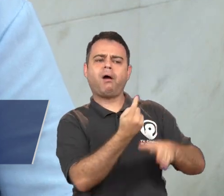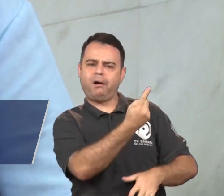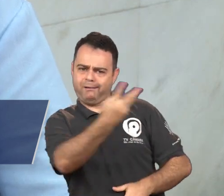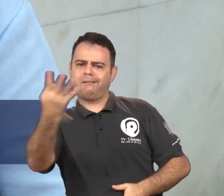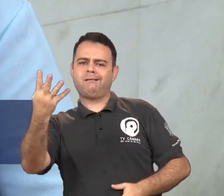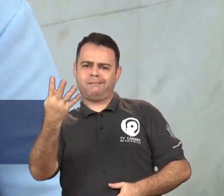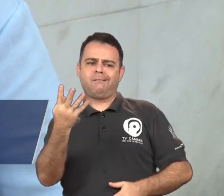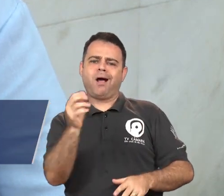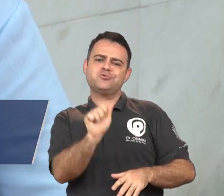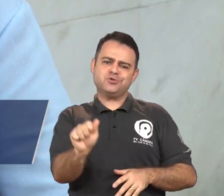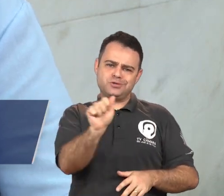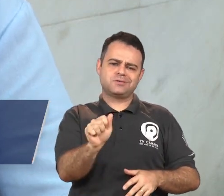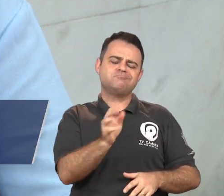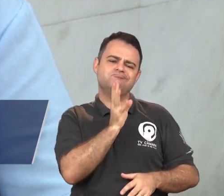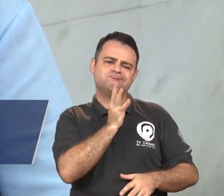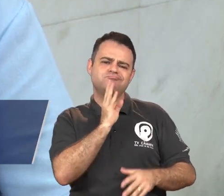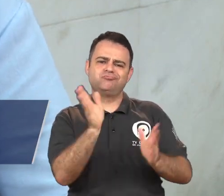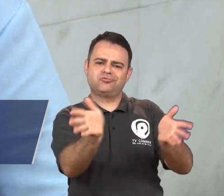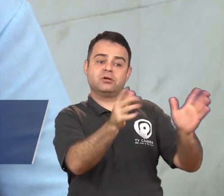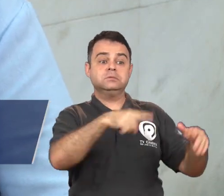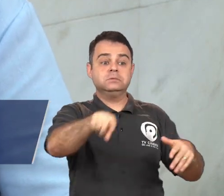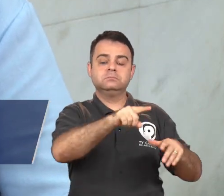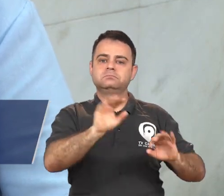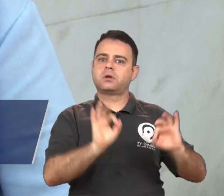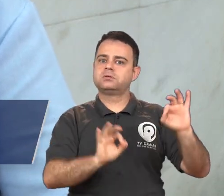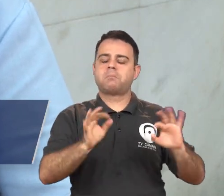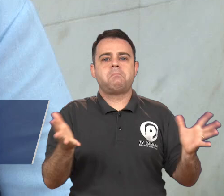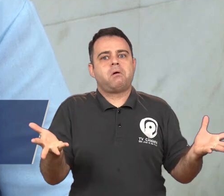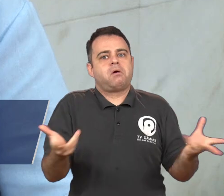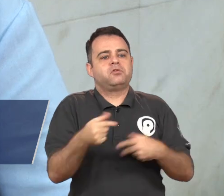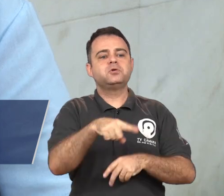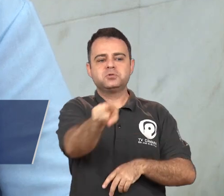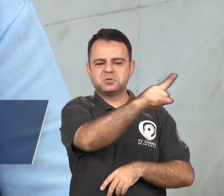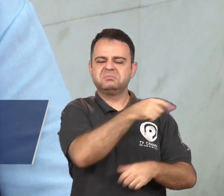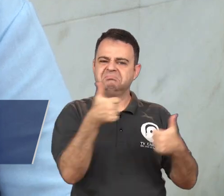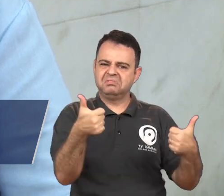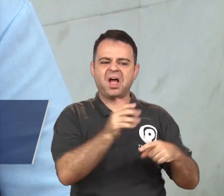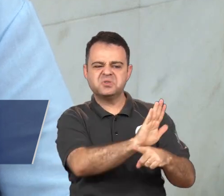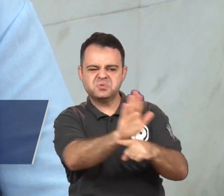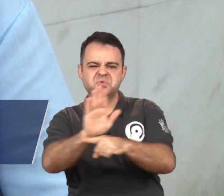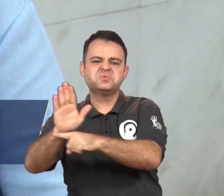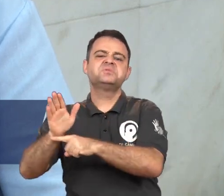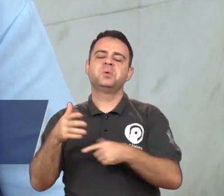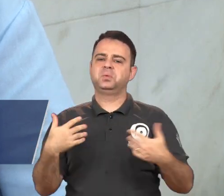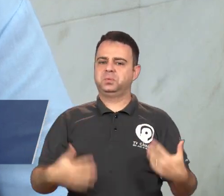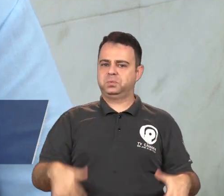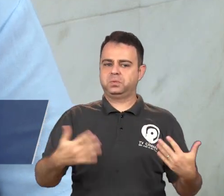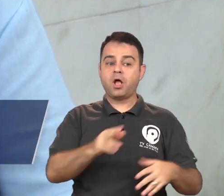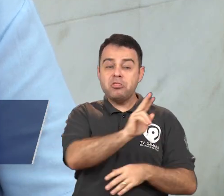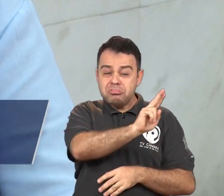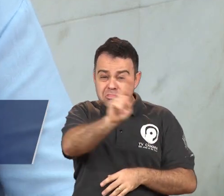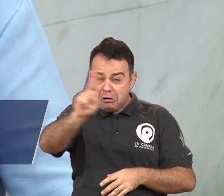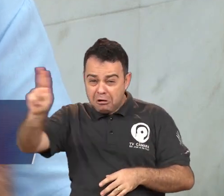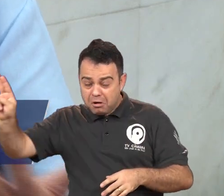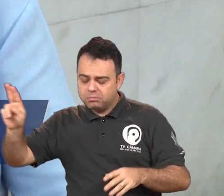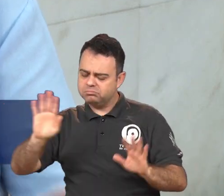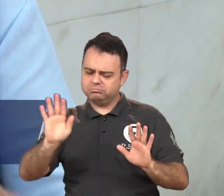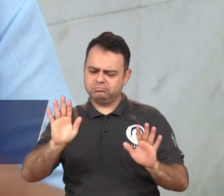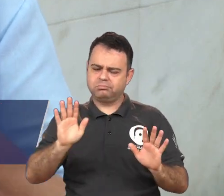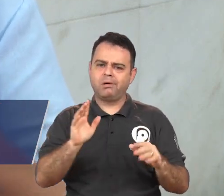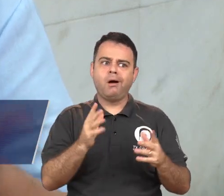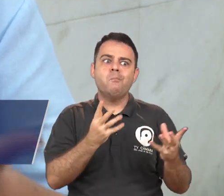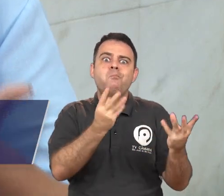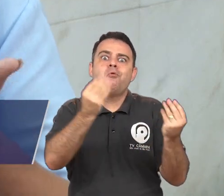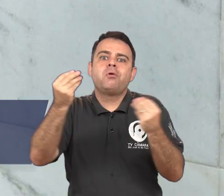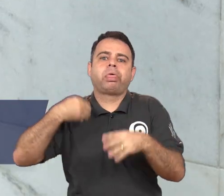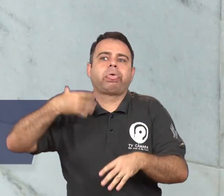instituições que têm um projeto maravilhoso, que faz a diferença. A gente tem aí, não vou citar, porque se eu